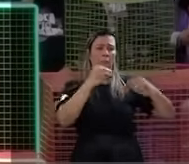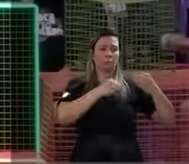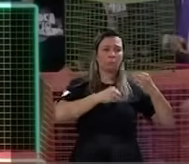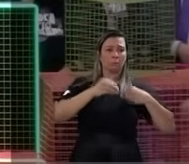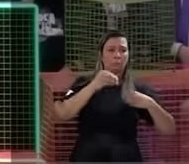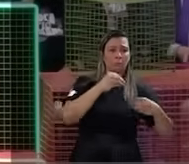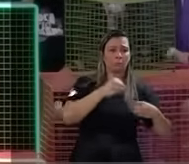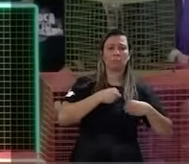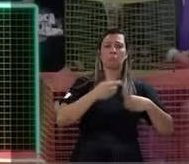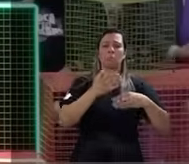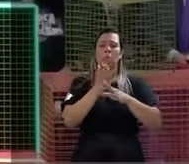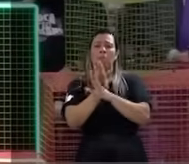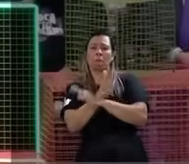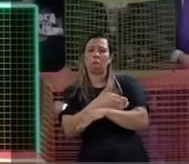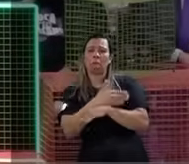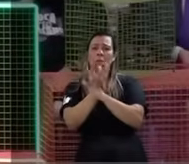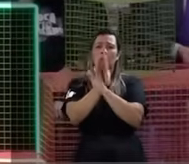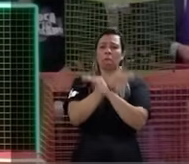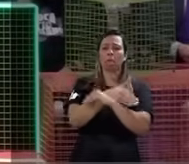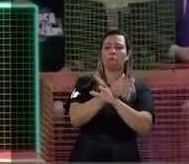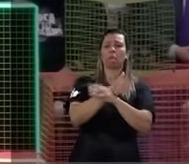andava sem Jesus.